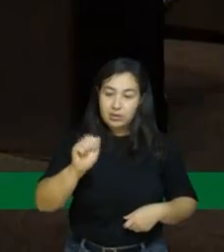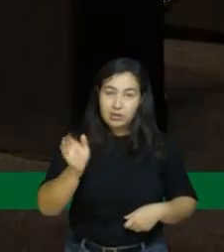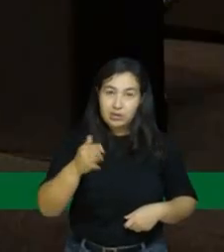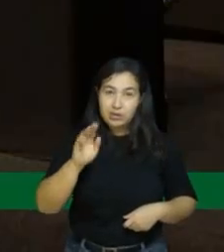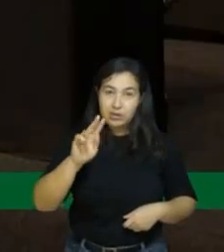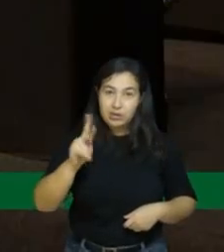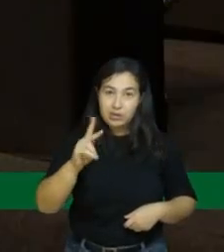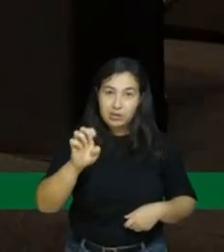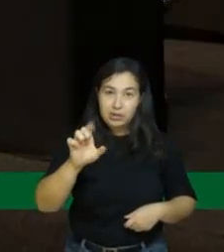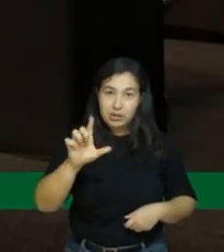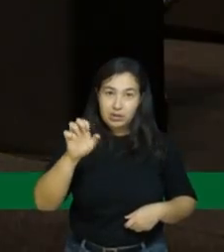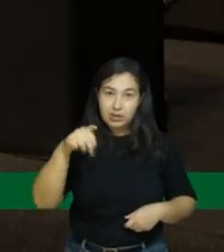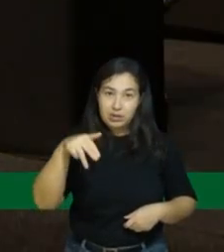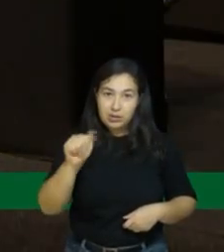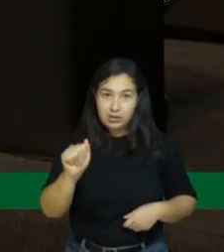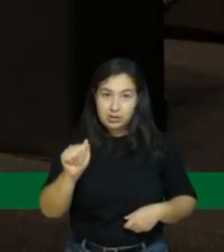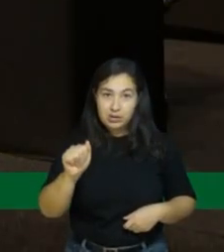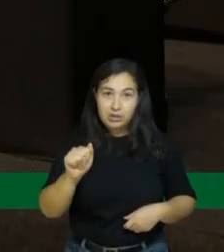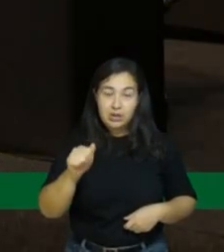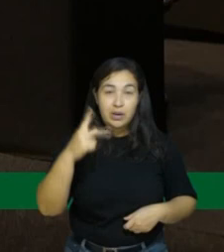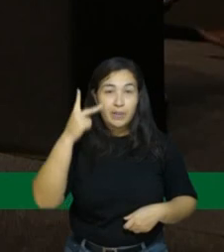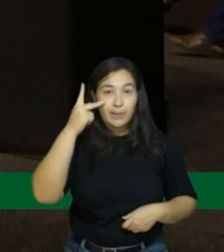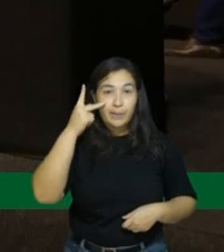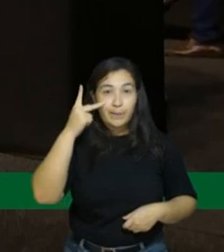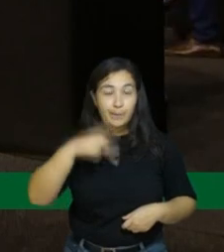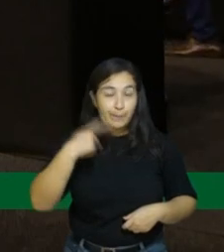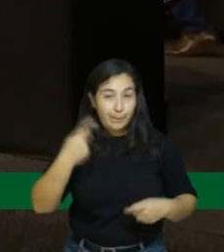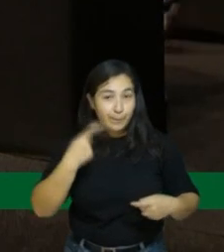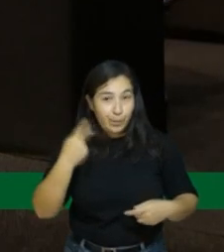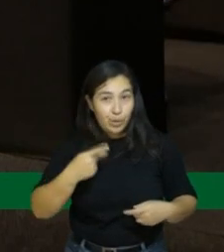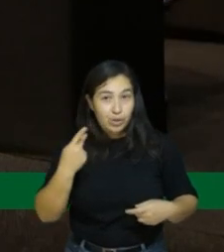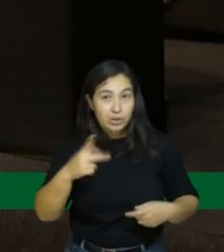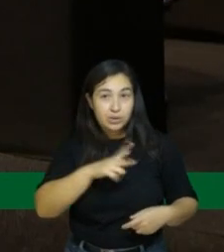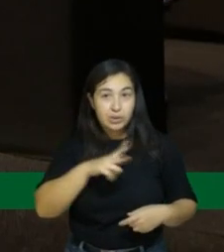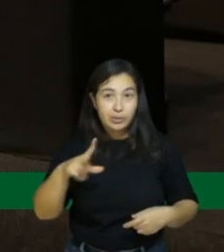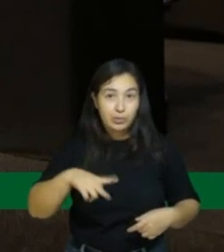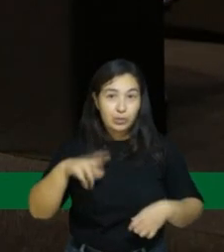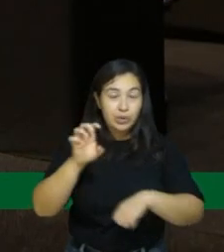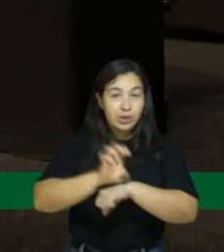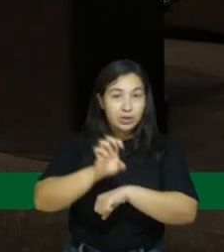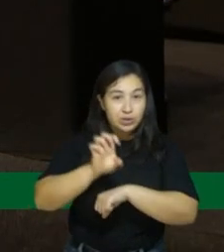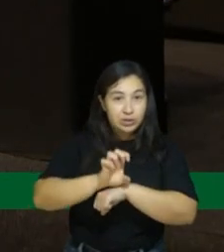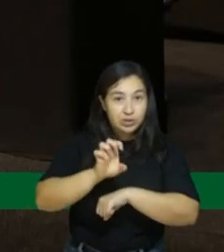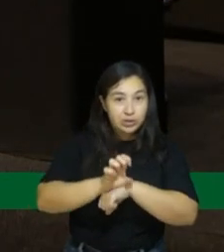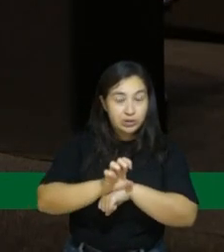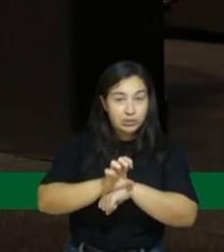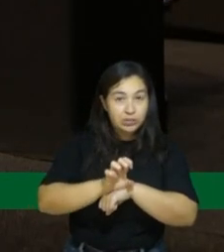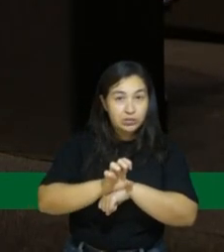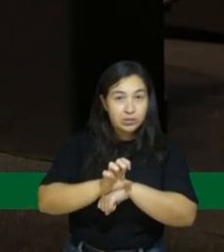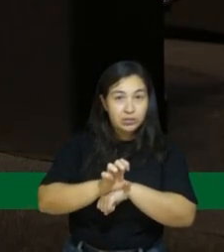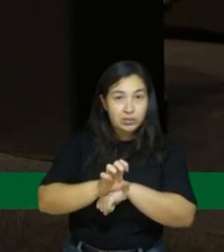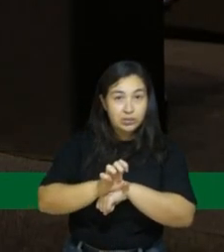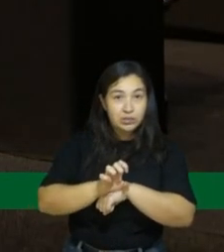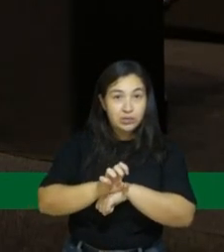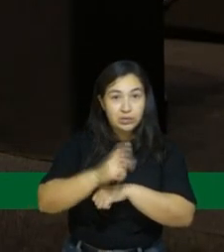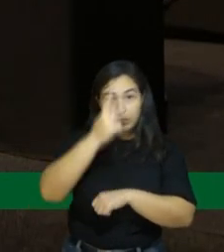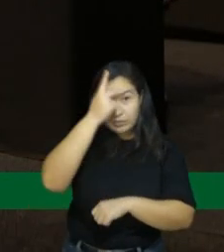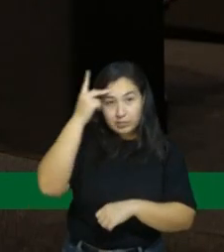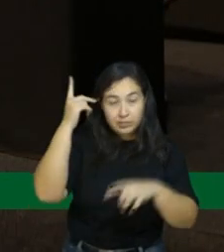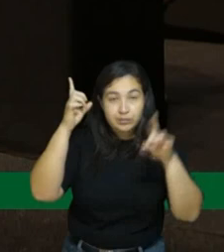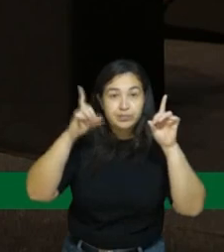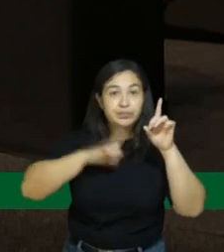pública Estadual Deputado Marcos da Rosa blumenauense política pública estadual pessoa com